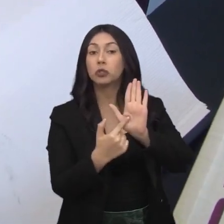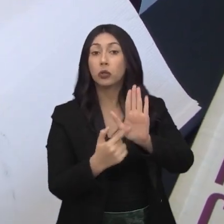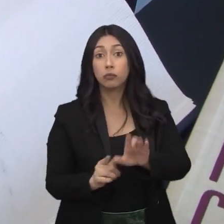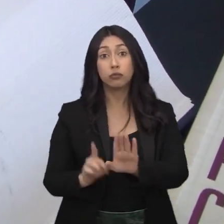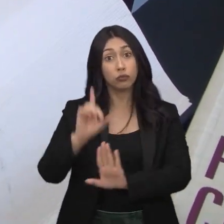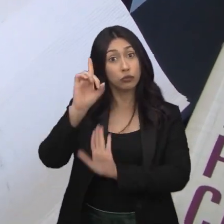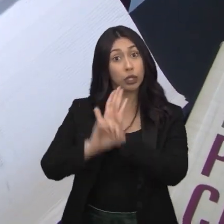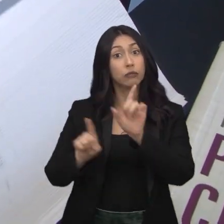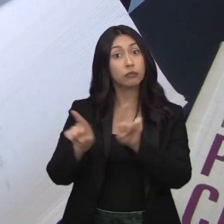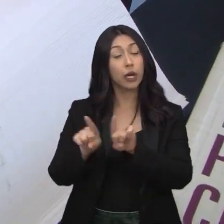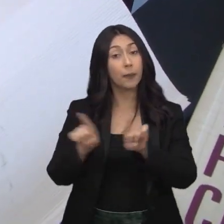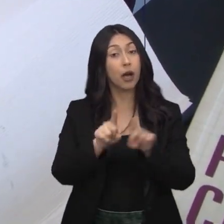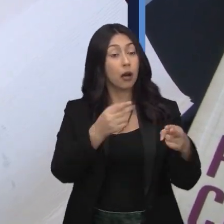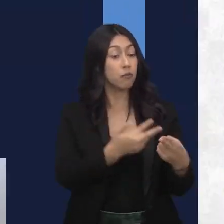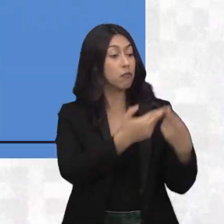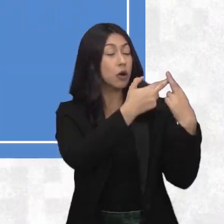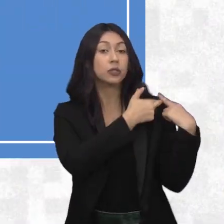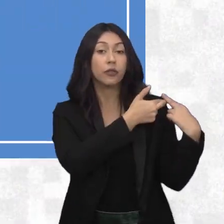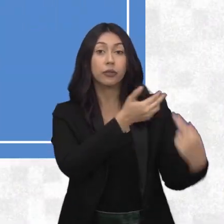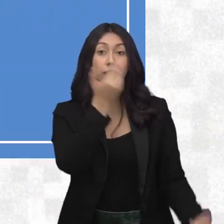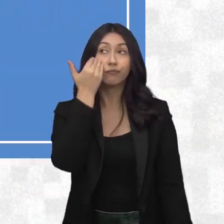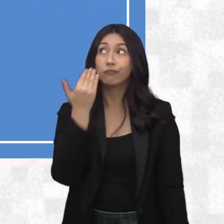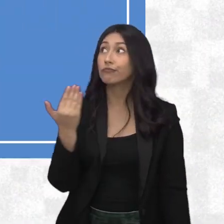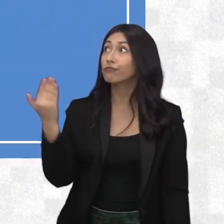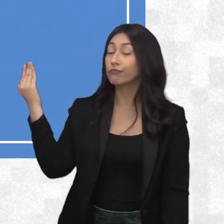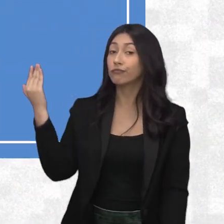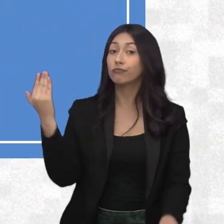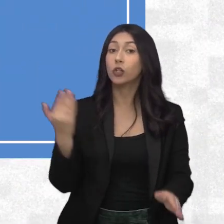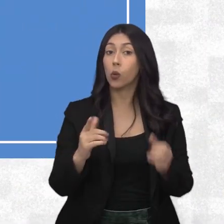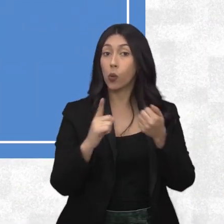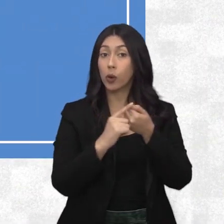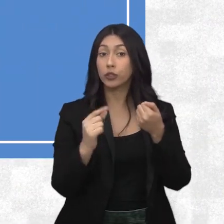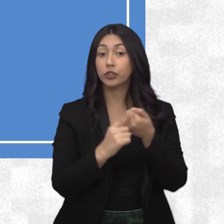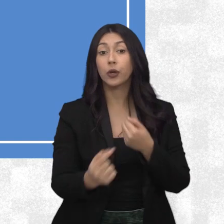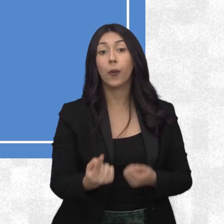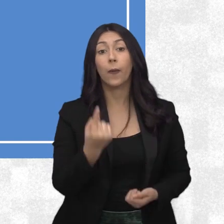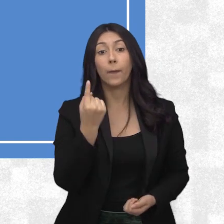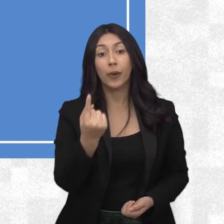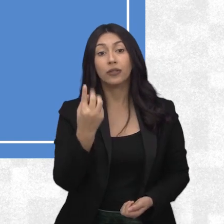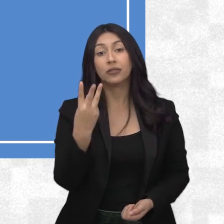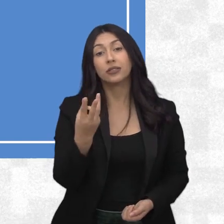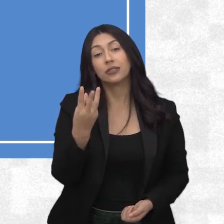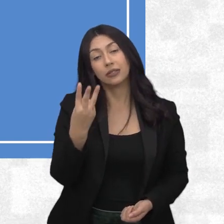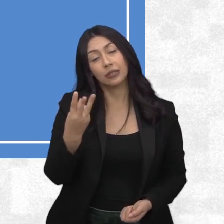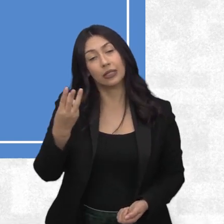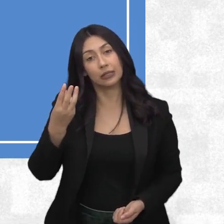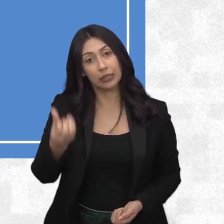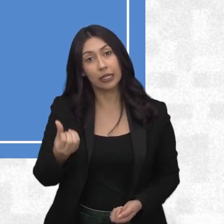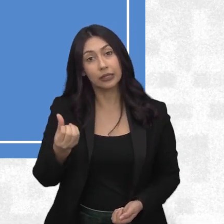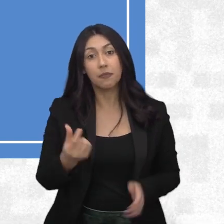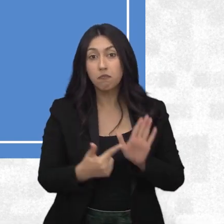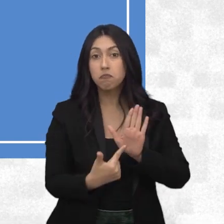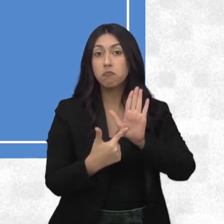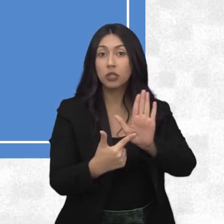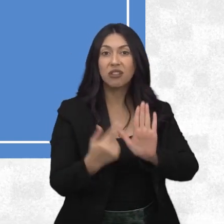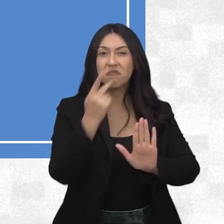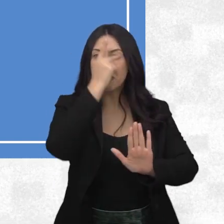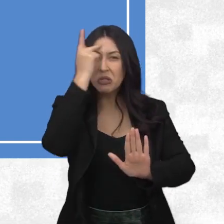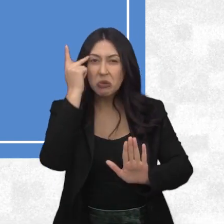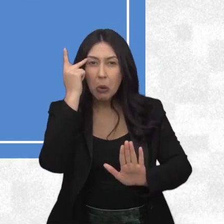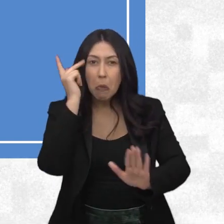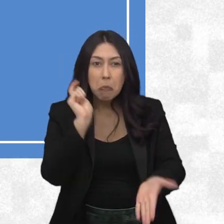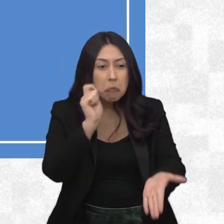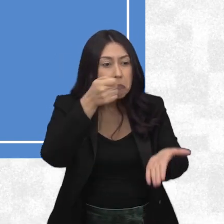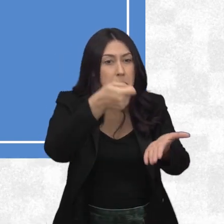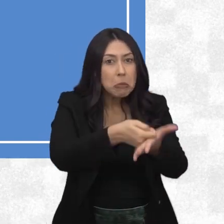e deveres dos moradores. O parágrafo 1º do artigo 1336 estabelece que o morador